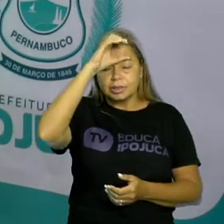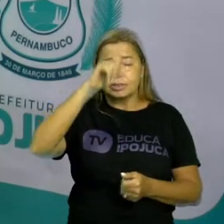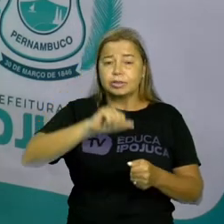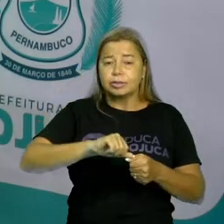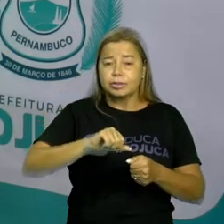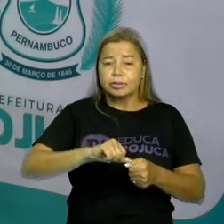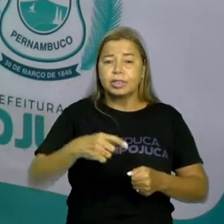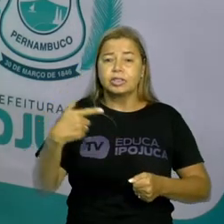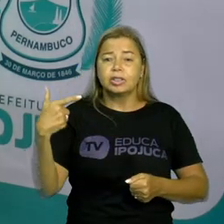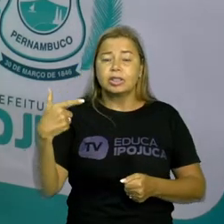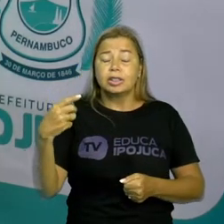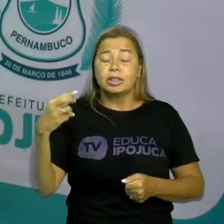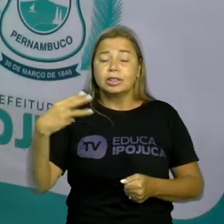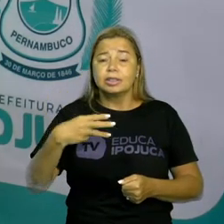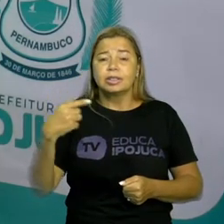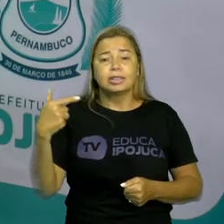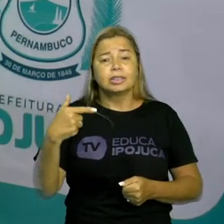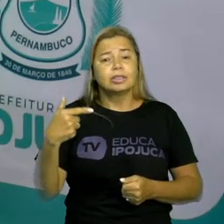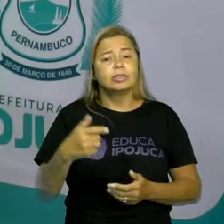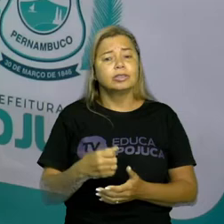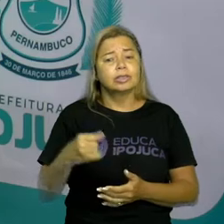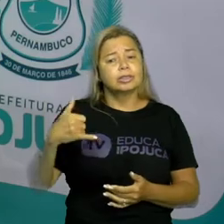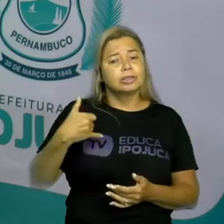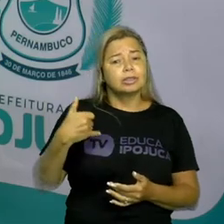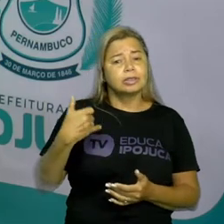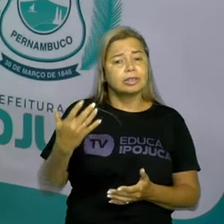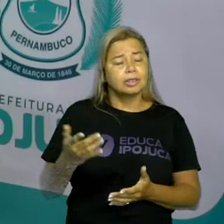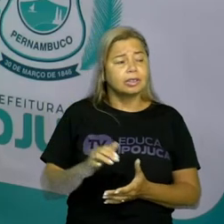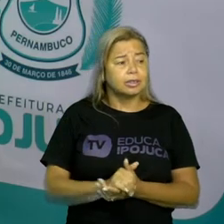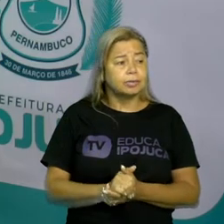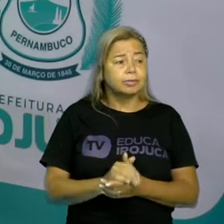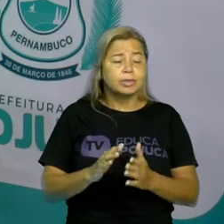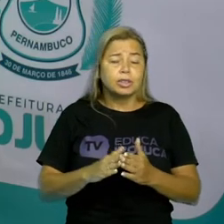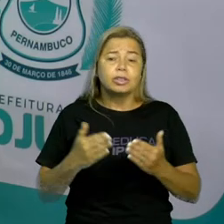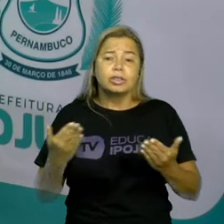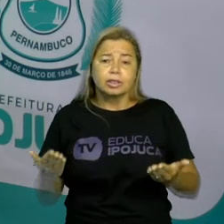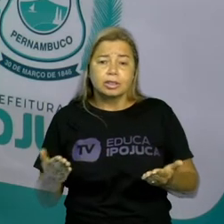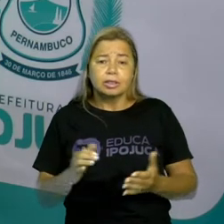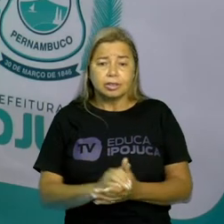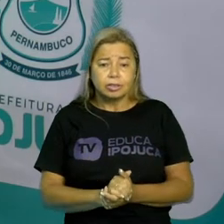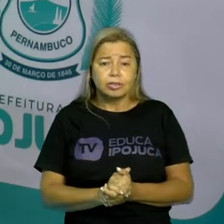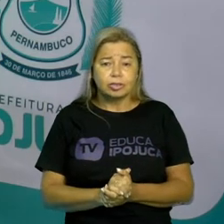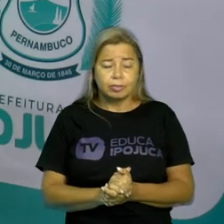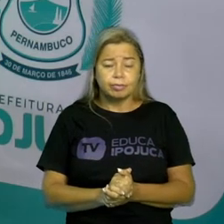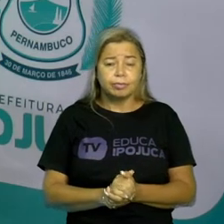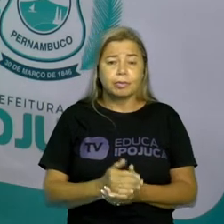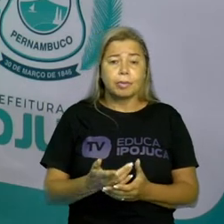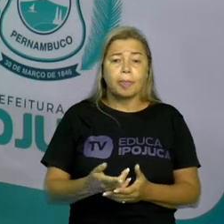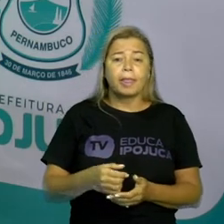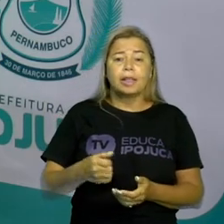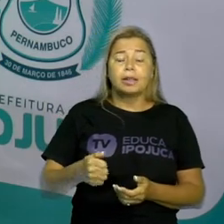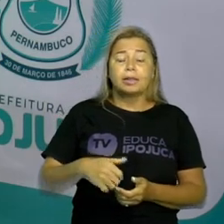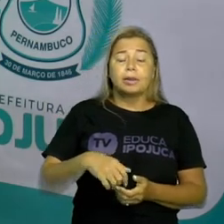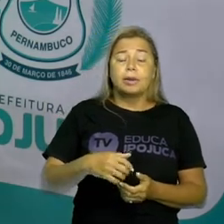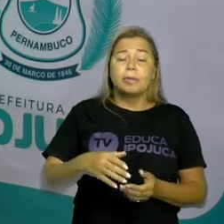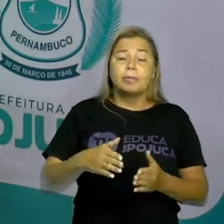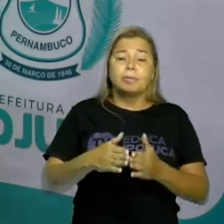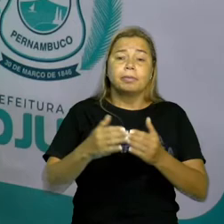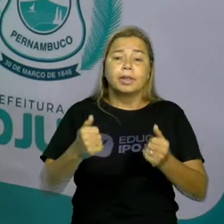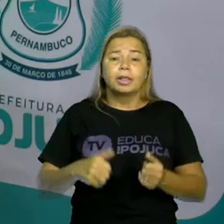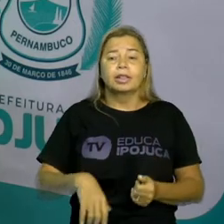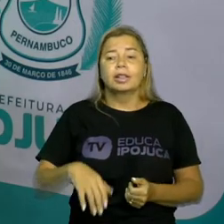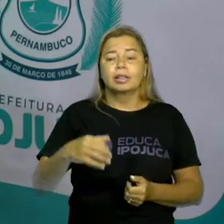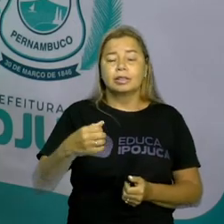atual menos o valor que ele tem, né? Menos o valor, quantidade de idade. Então, menos 16 anos. Há 16